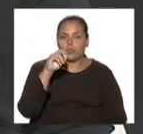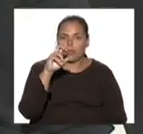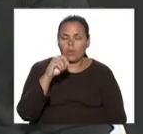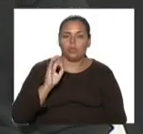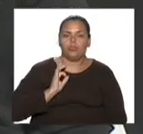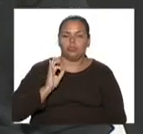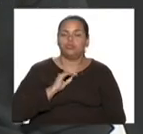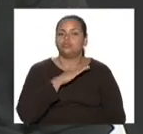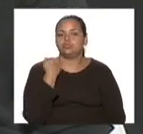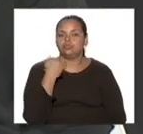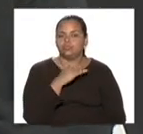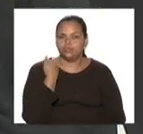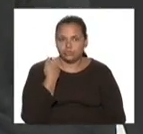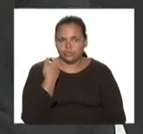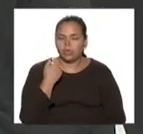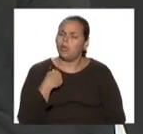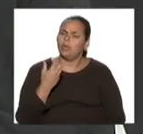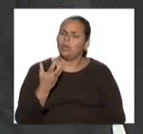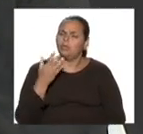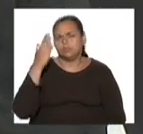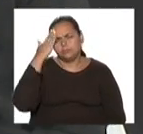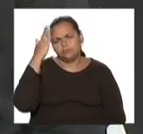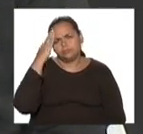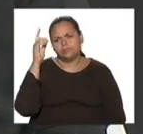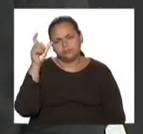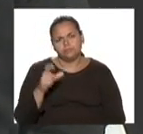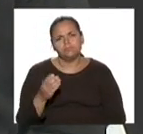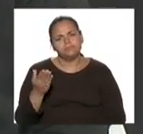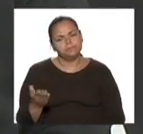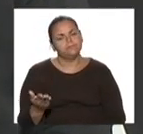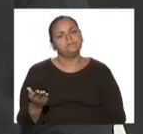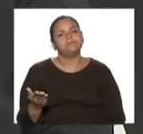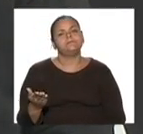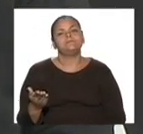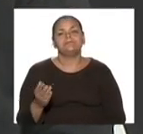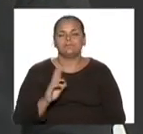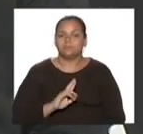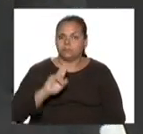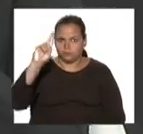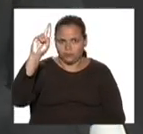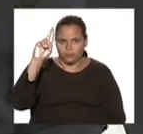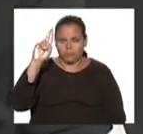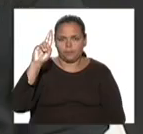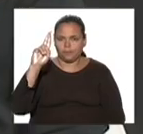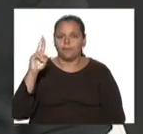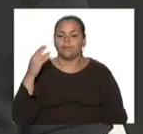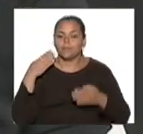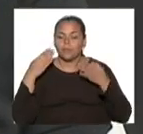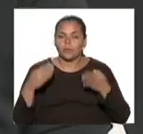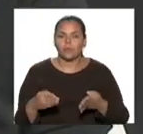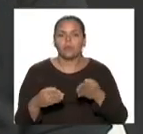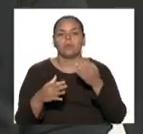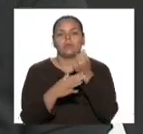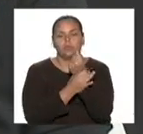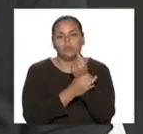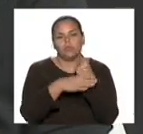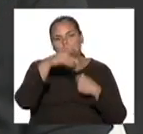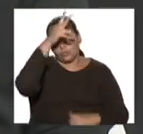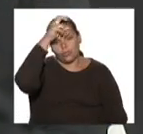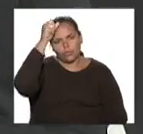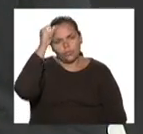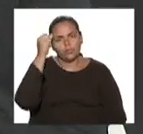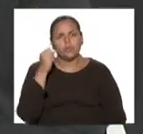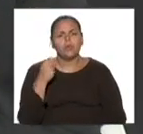50 policiais mortos. E eu queria saber do senhor, como um representante da área da segurança pública